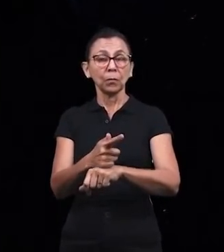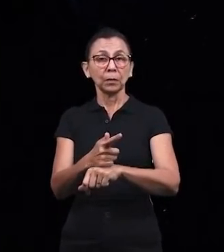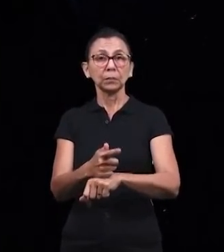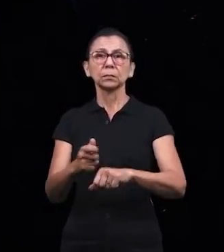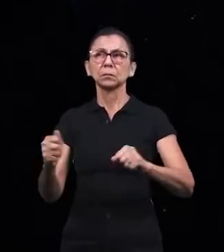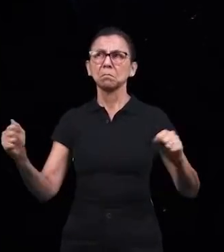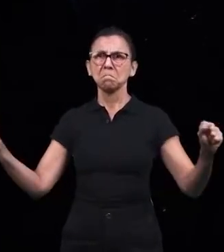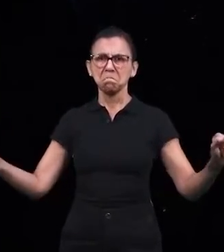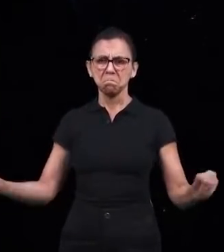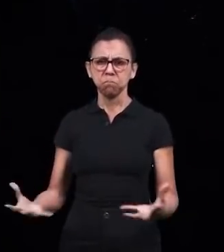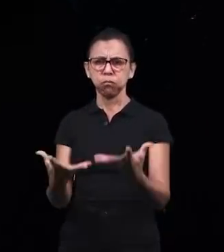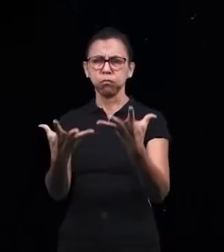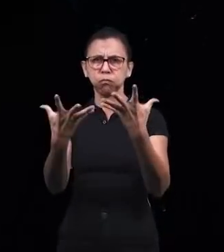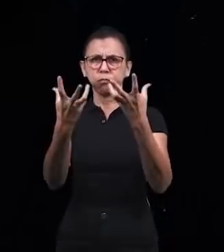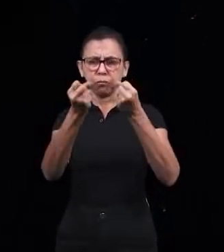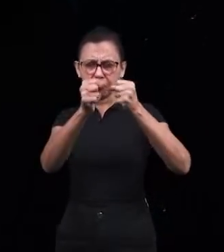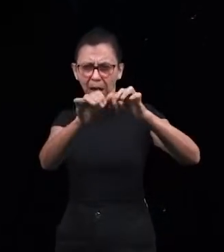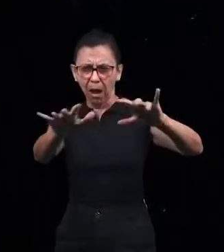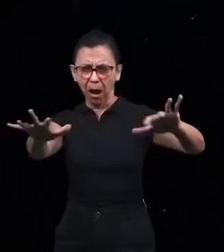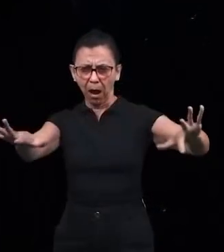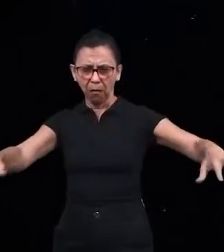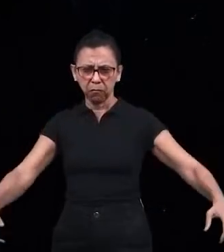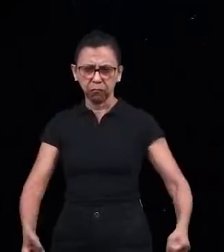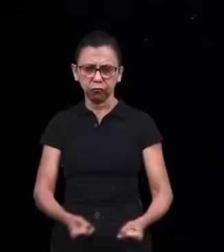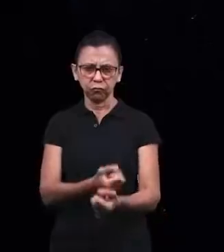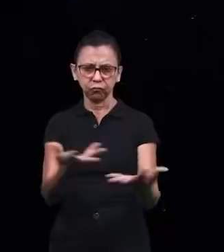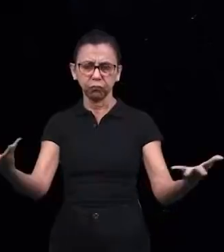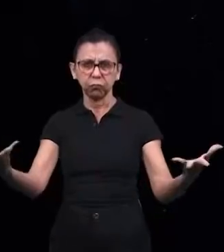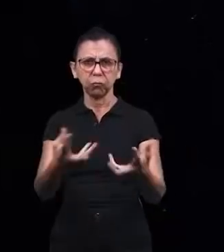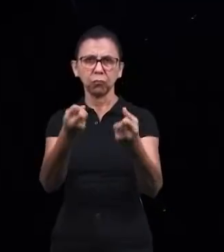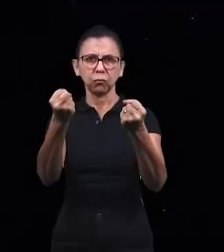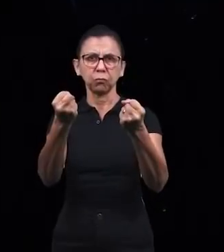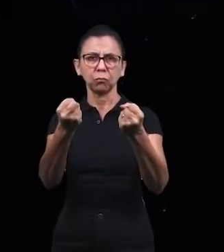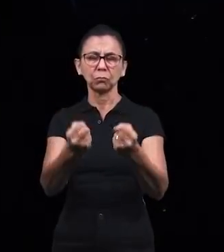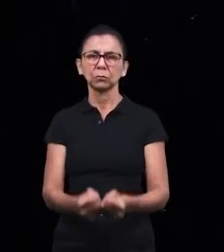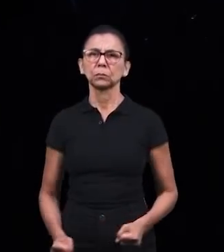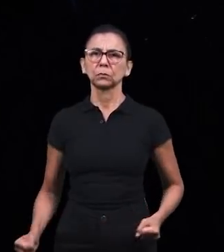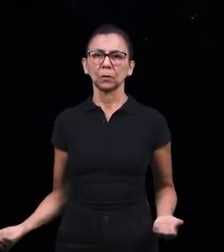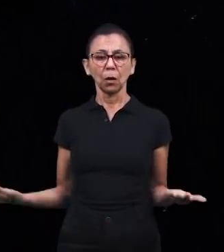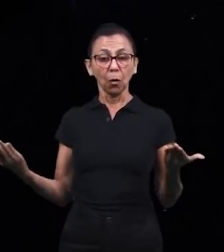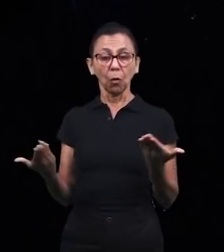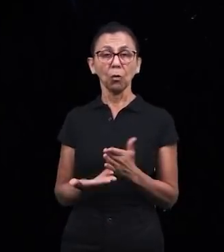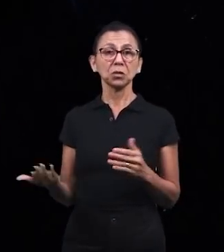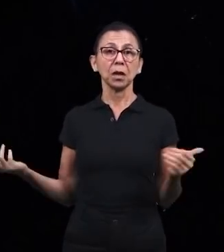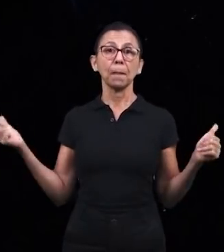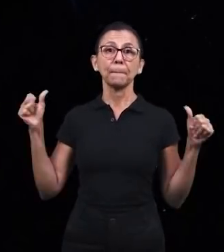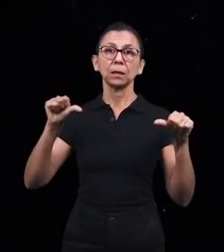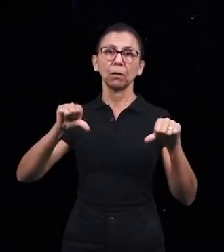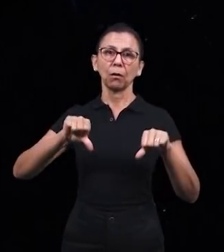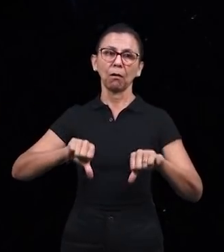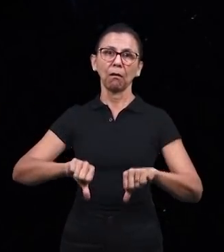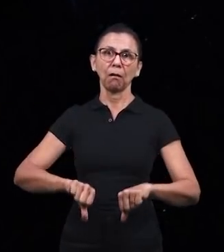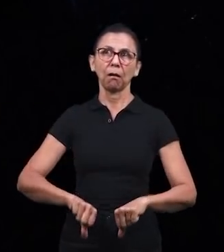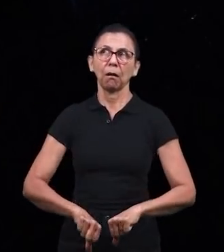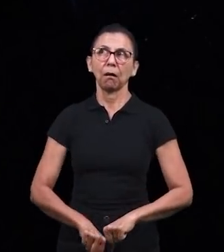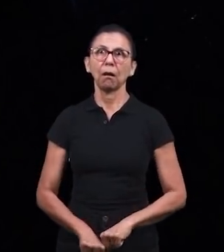dom celeste do Consolador. Venha Cristo que Ele te reveste com o dom celeste